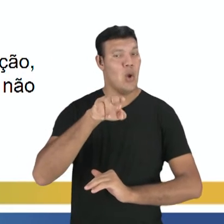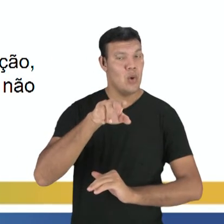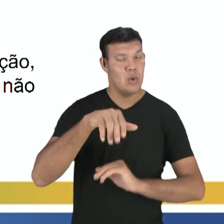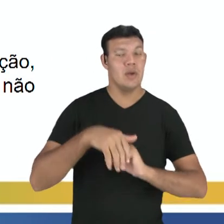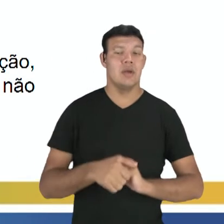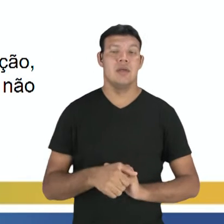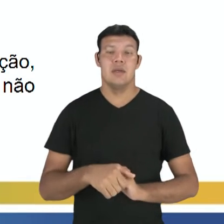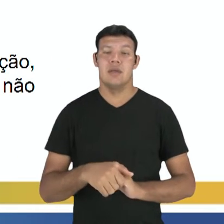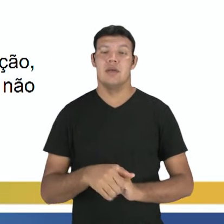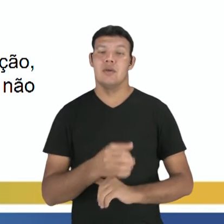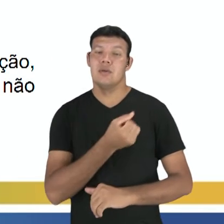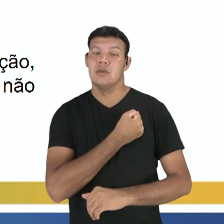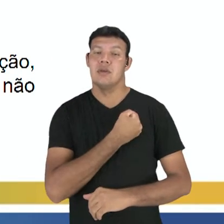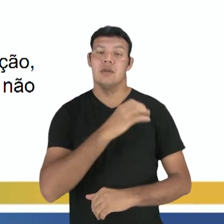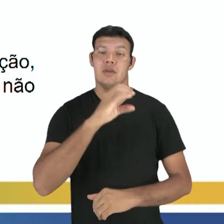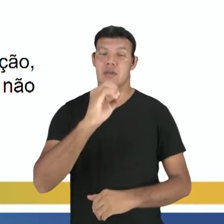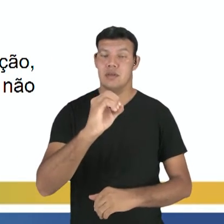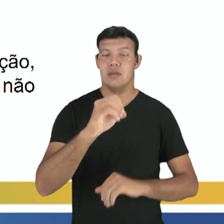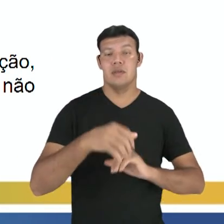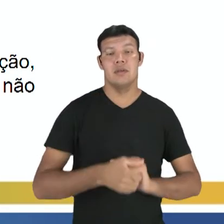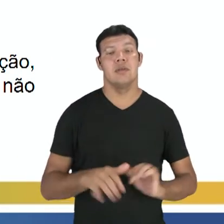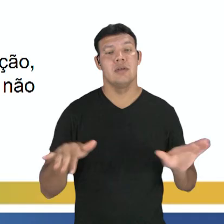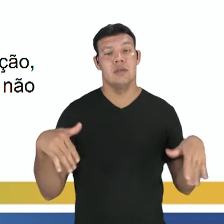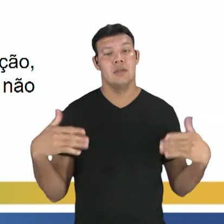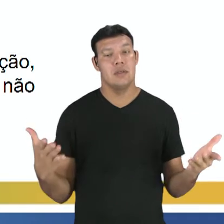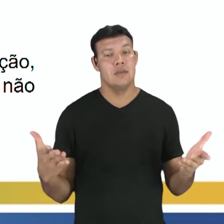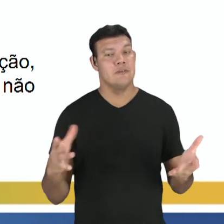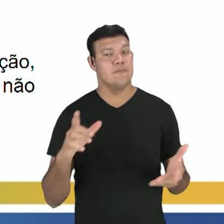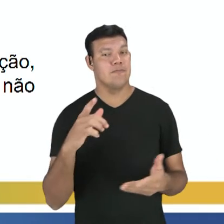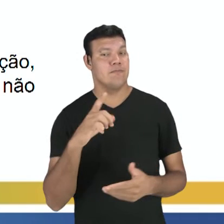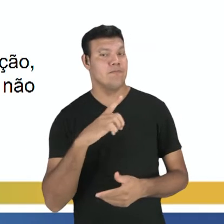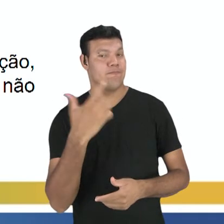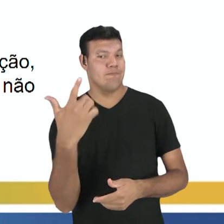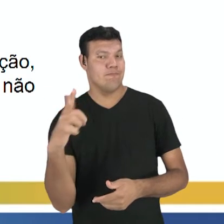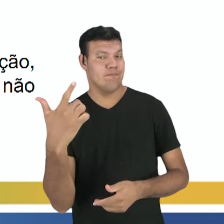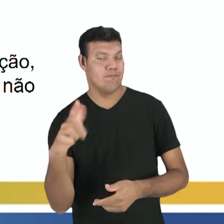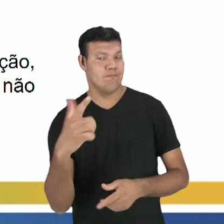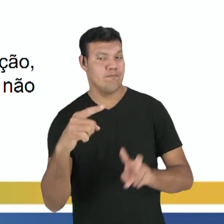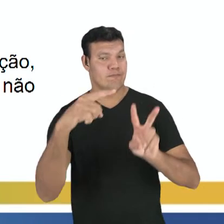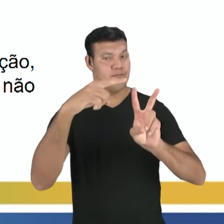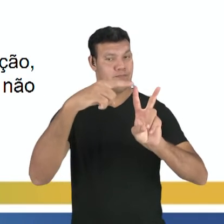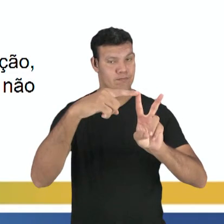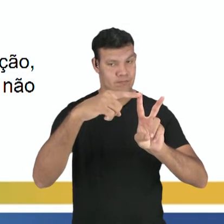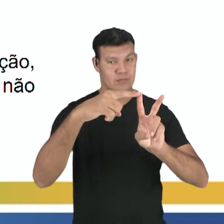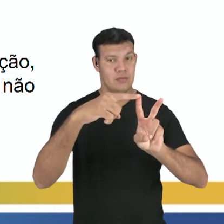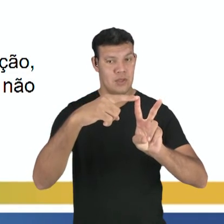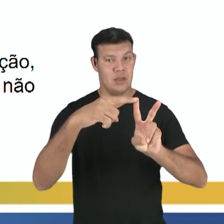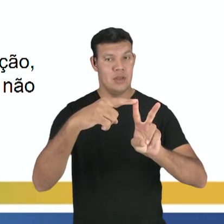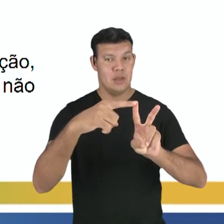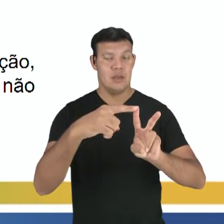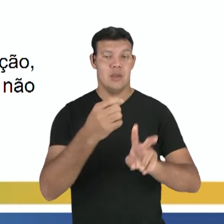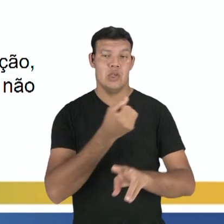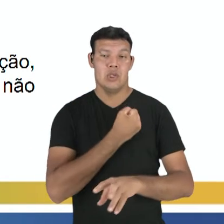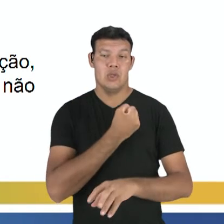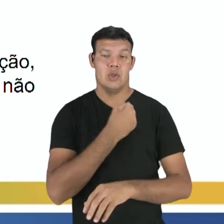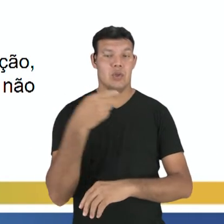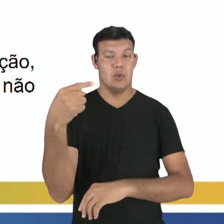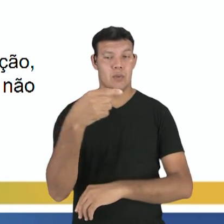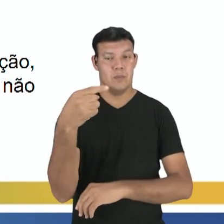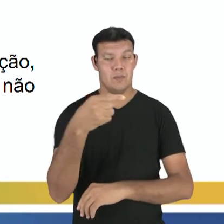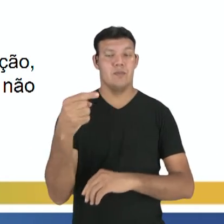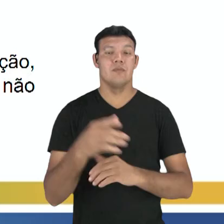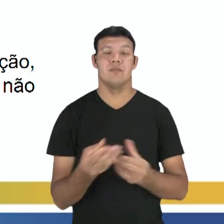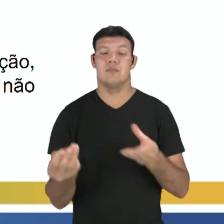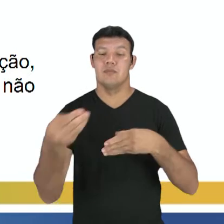a zero, já que não existe uma raiz quadrada de números negativos no conjunto dos